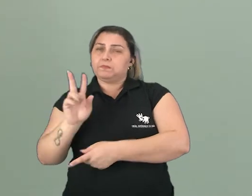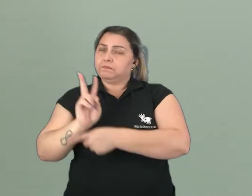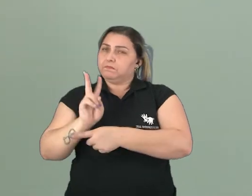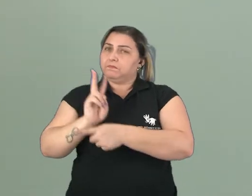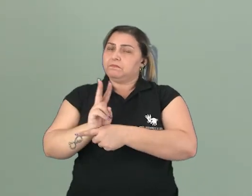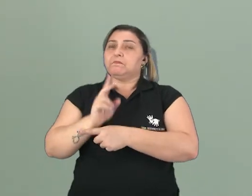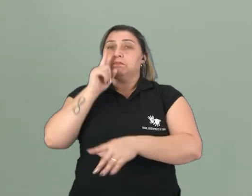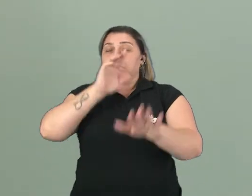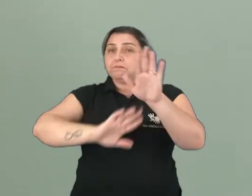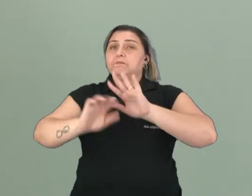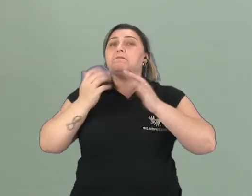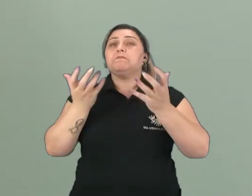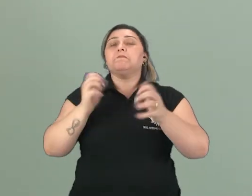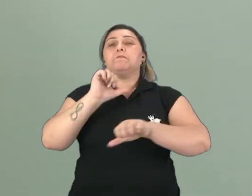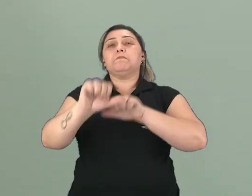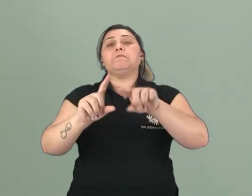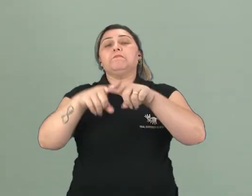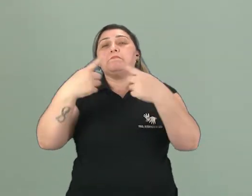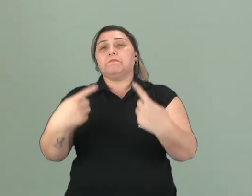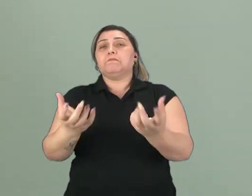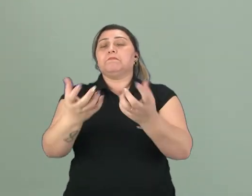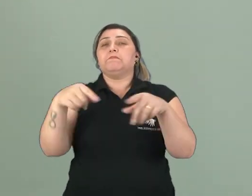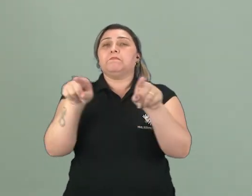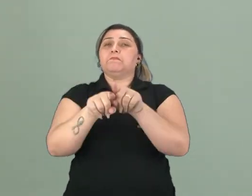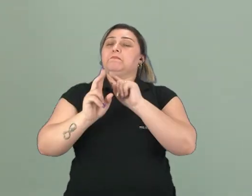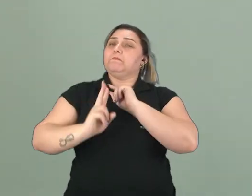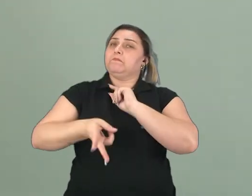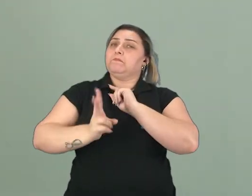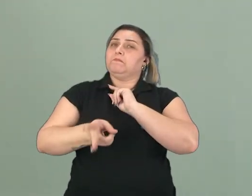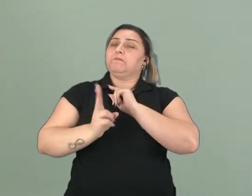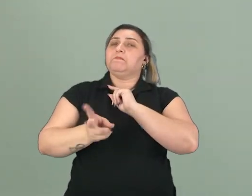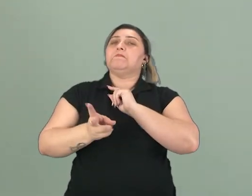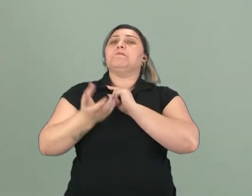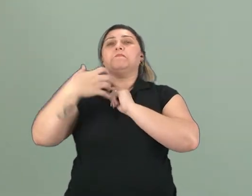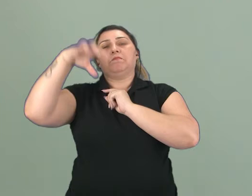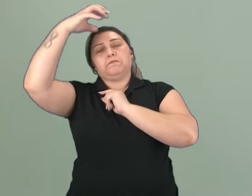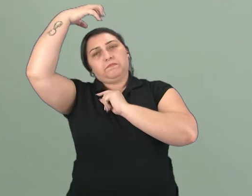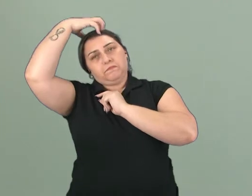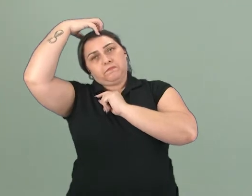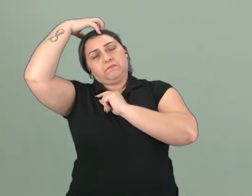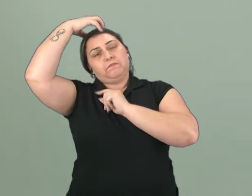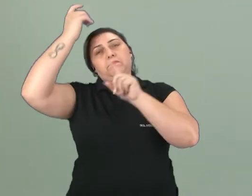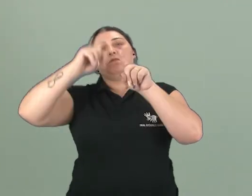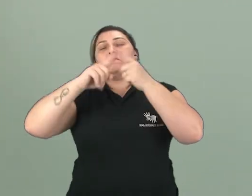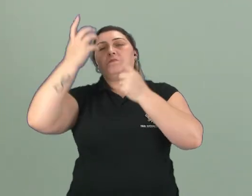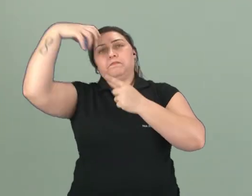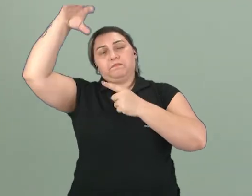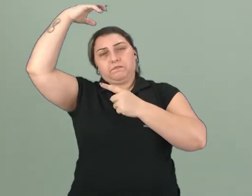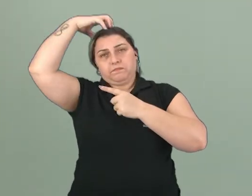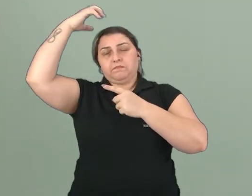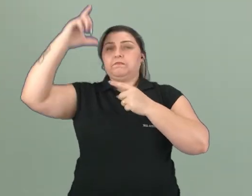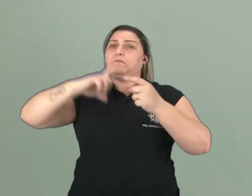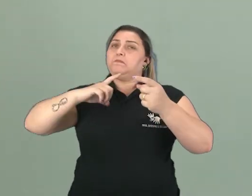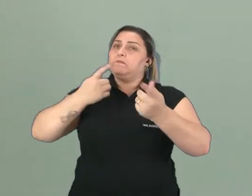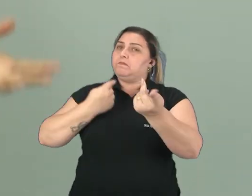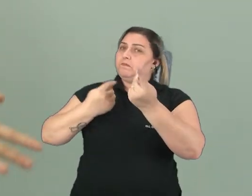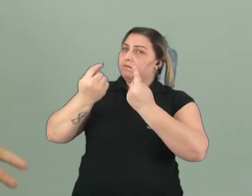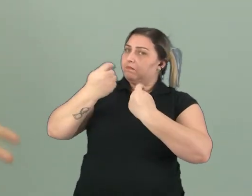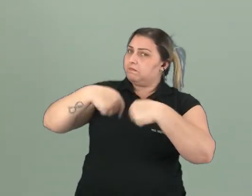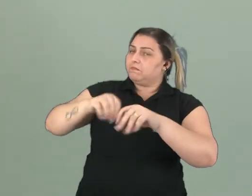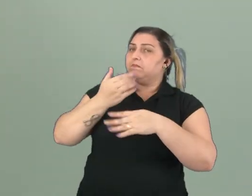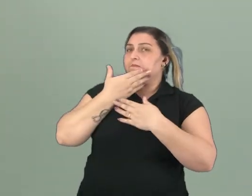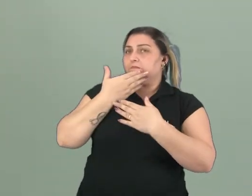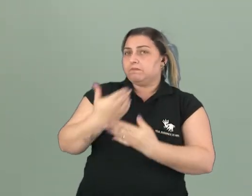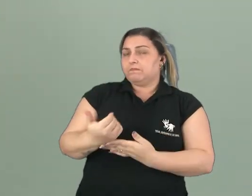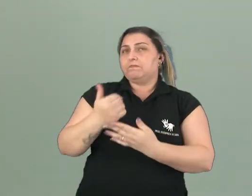eles queriam uma mudança, mas queriam ainda que permanecesse a monarquia, mas que o rei passasse a ter uma administração melhor,